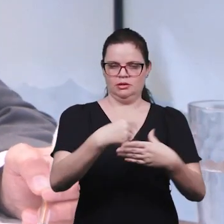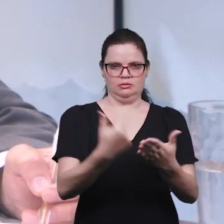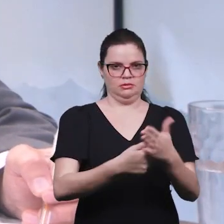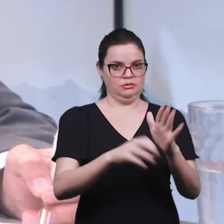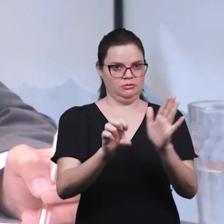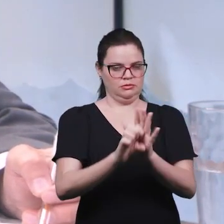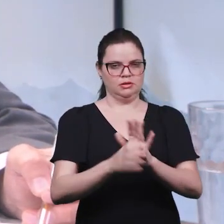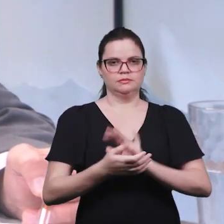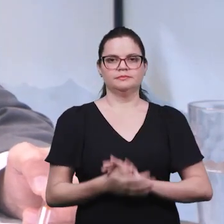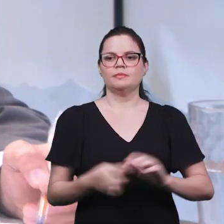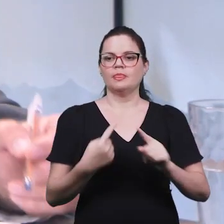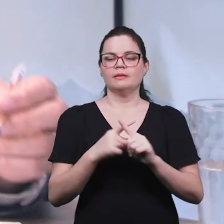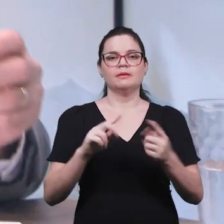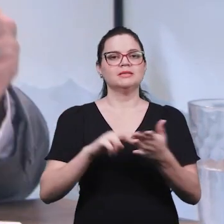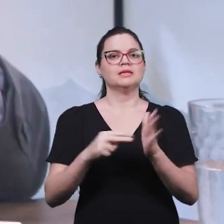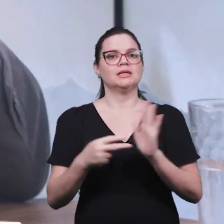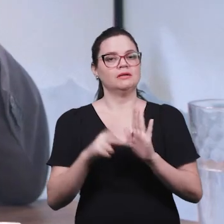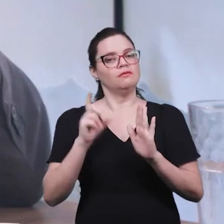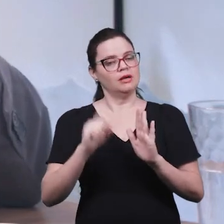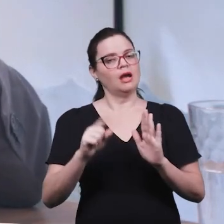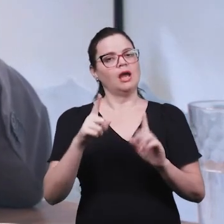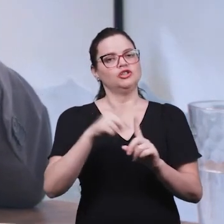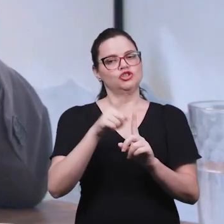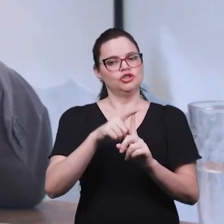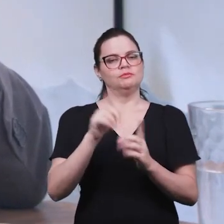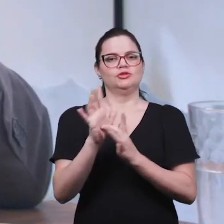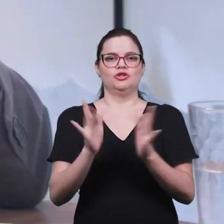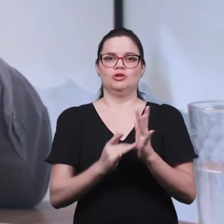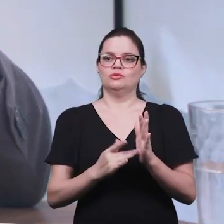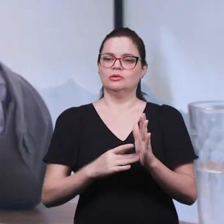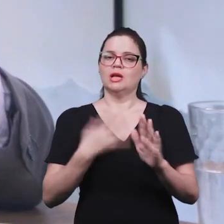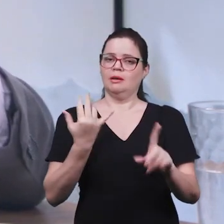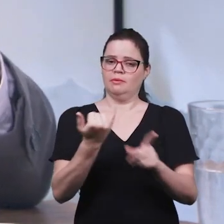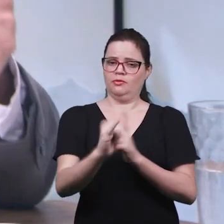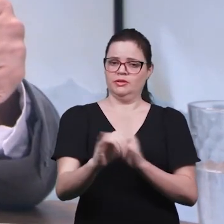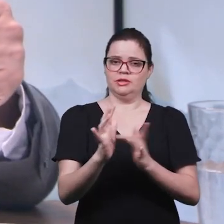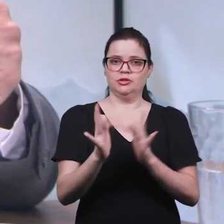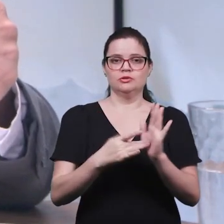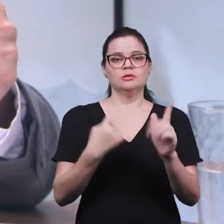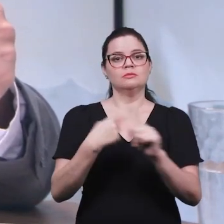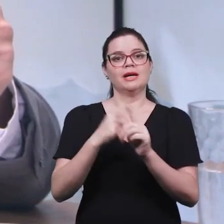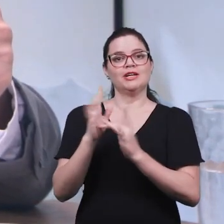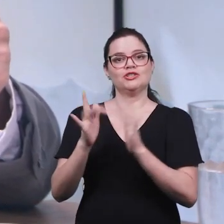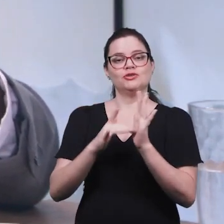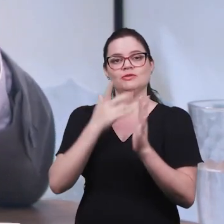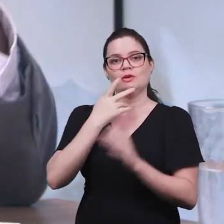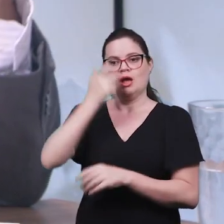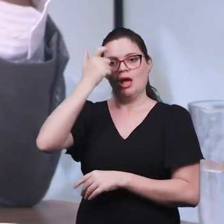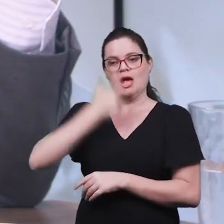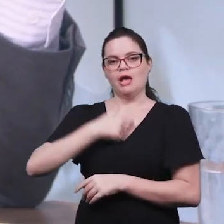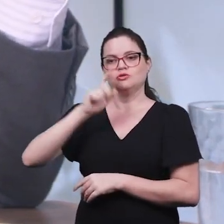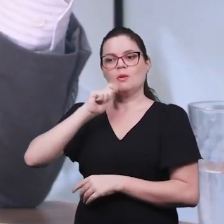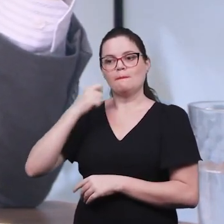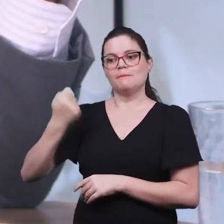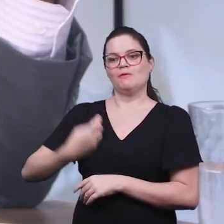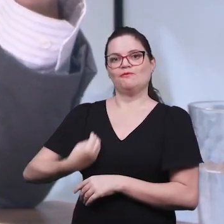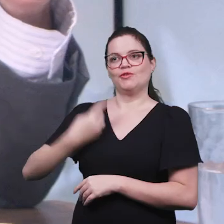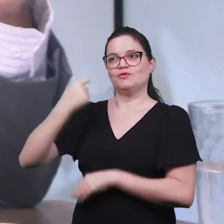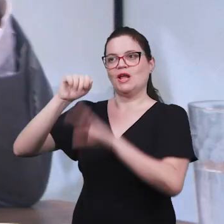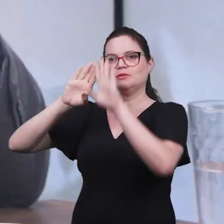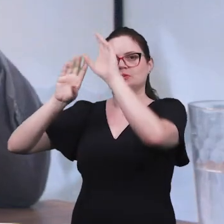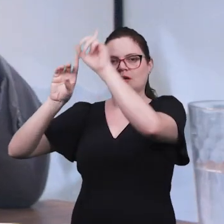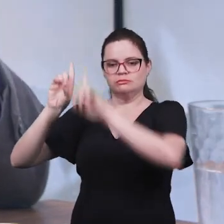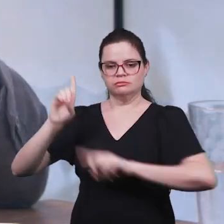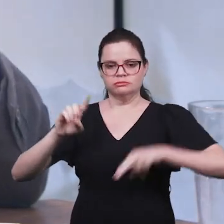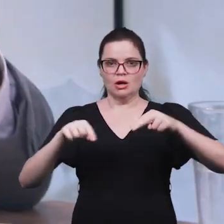ele é tipo do Senhor Jesus, porque o Senhor Jesus disse assim: Eu sou o pão vivo que desceu do céu. Vossos pais comeram o maná no deserto,